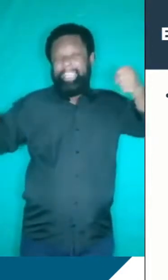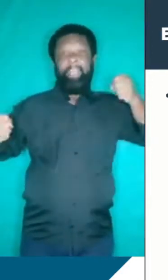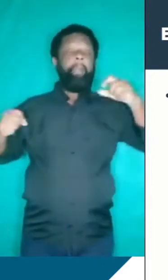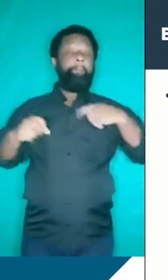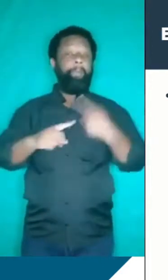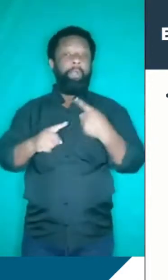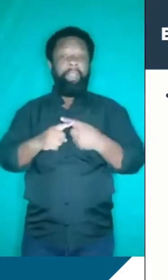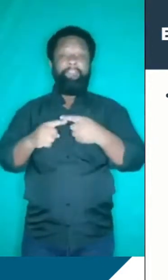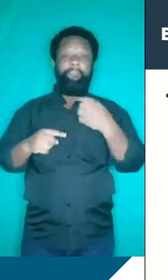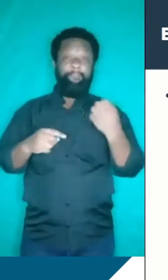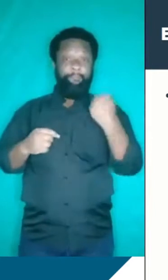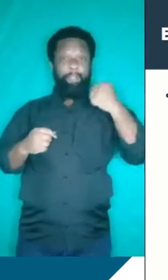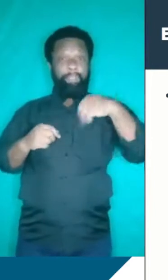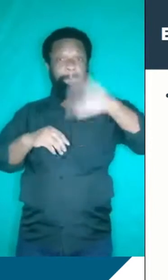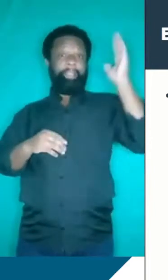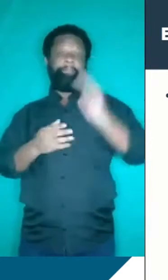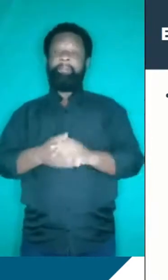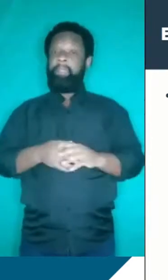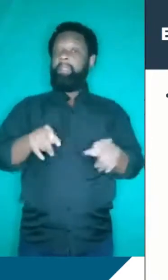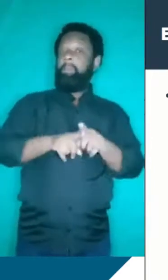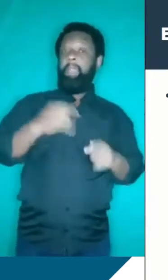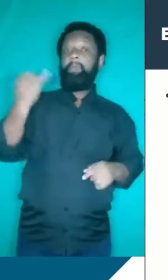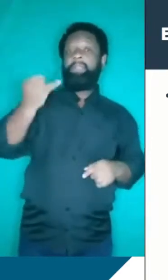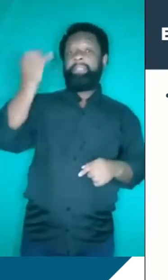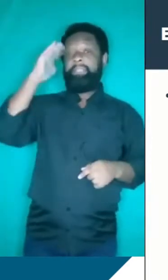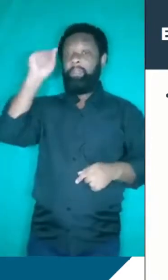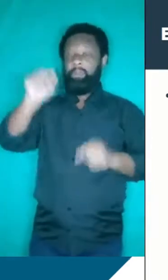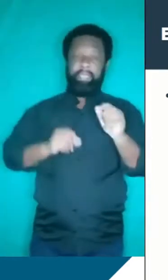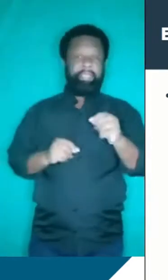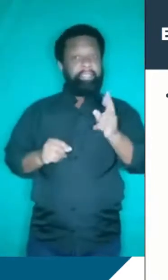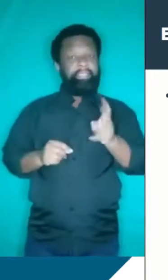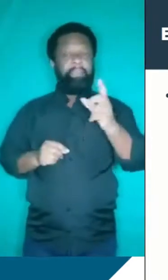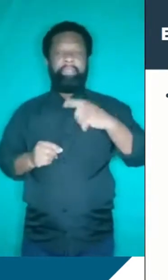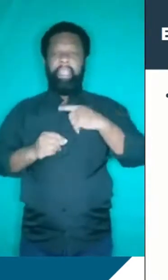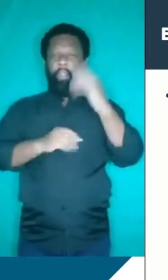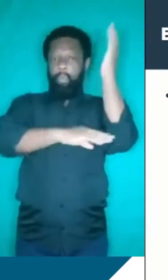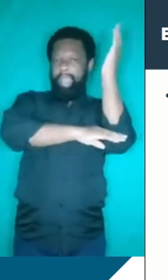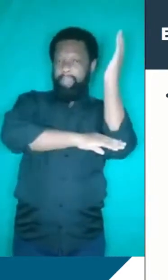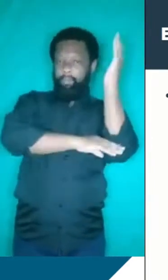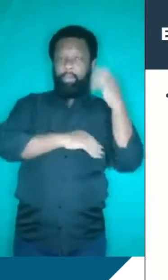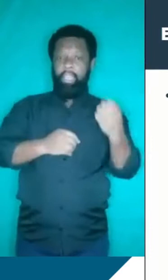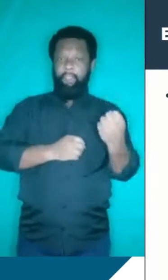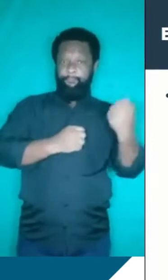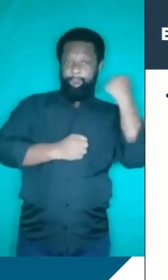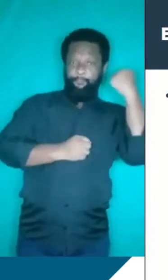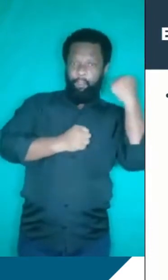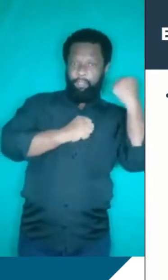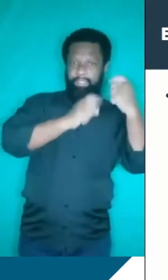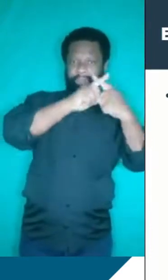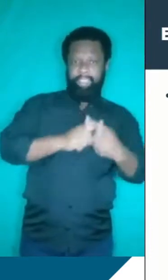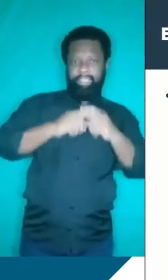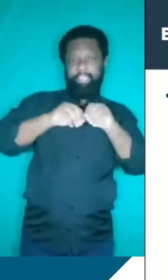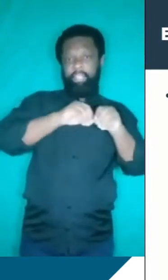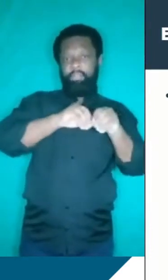aumento a deformação. É importante ressaltar que toda vez que eu tenho um gráfico de força por deslocamento,